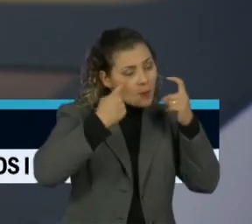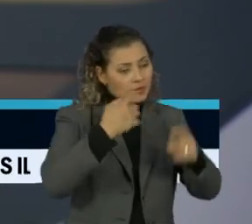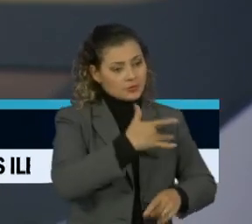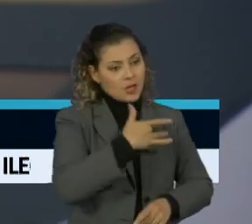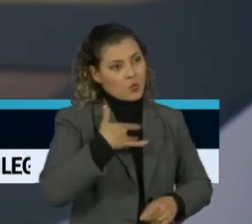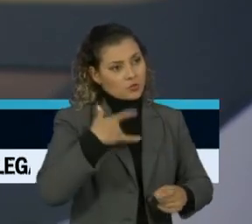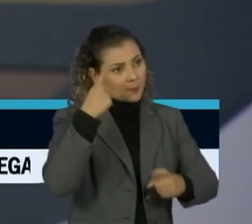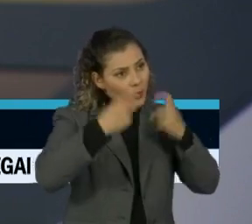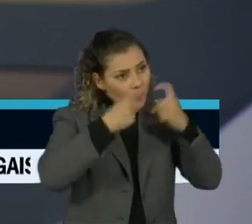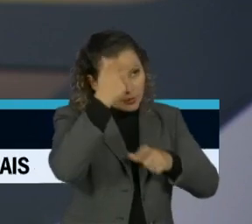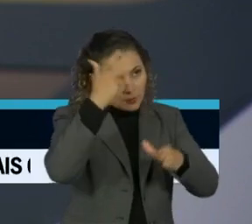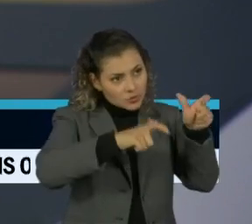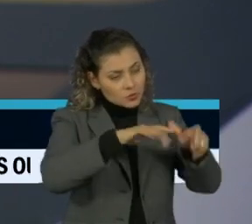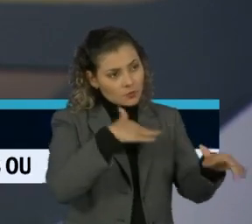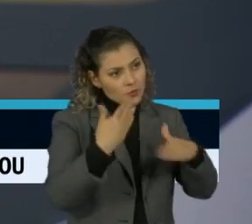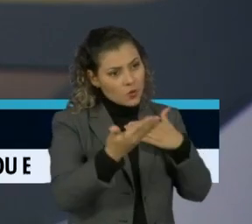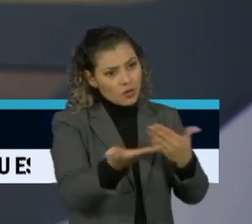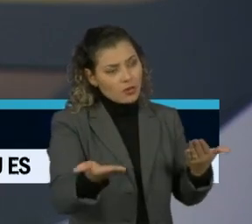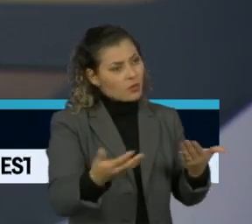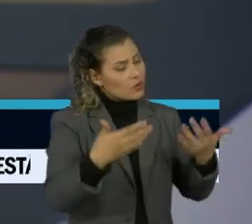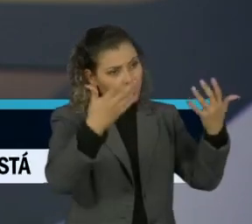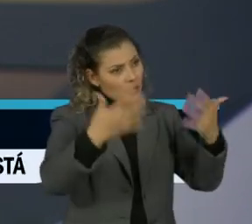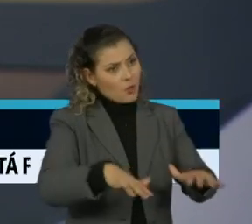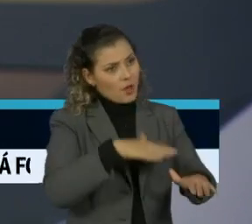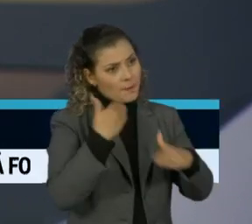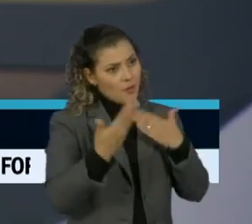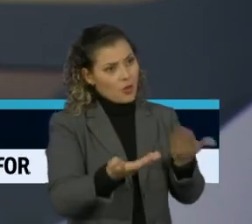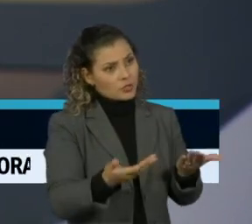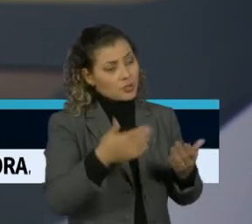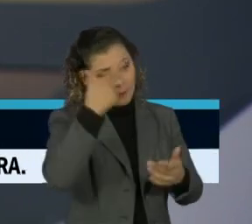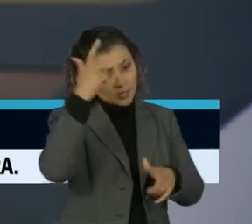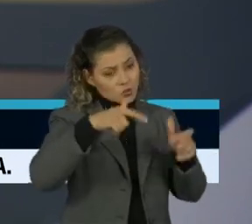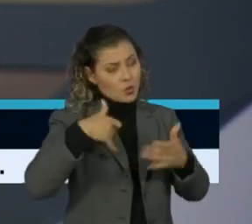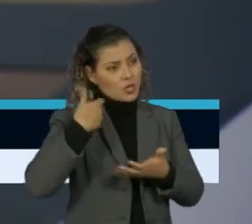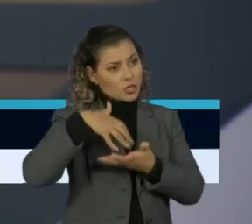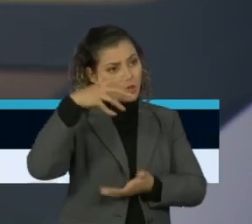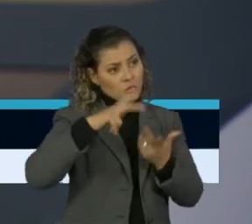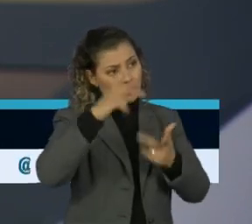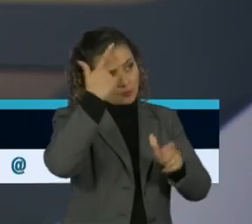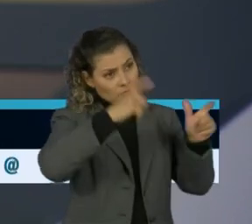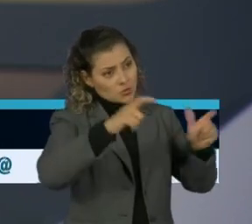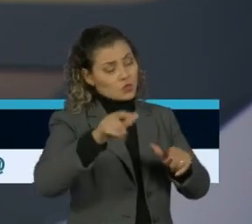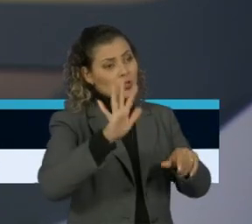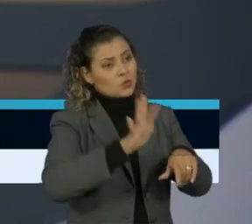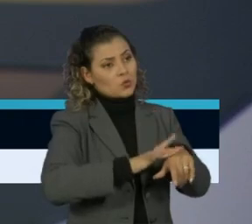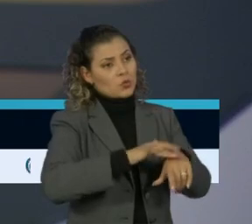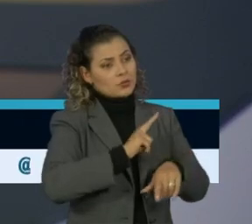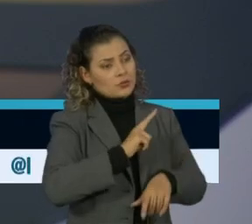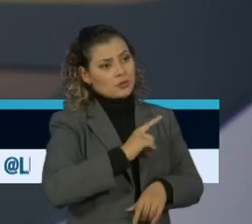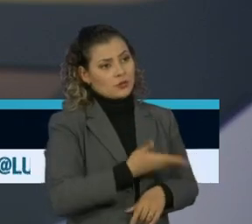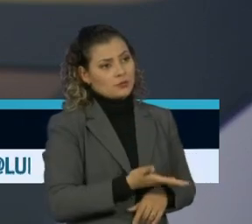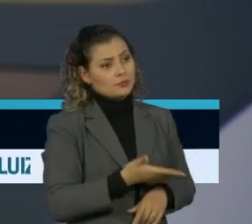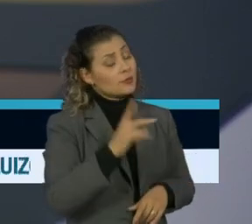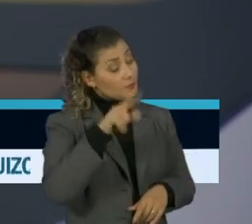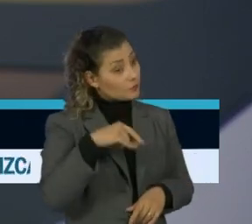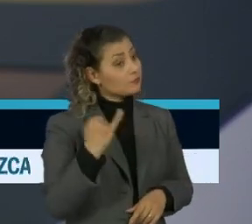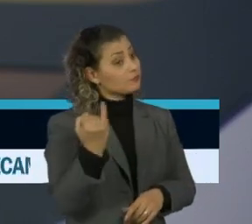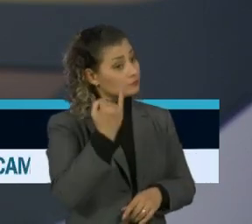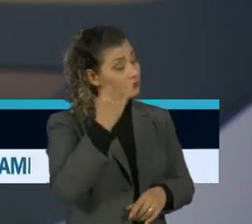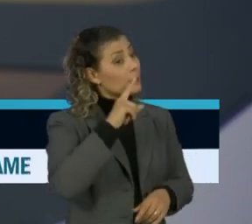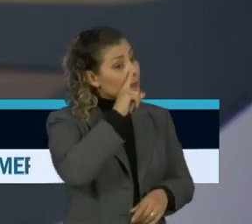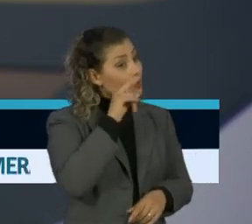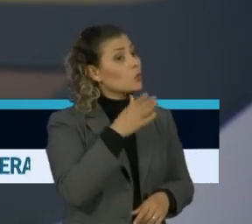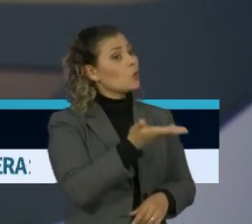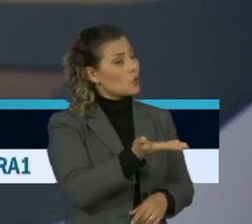pessoas que já irão morrer ou pessoas idosas ou pessoas as doenças isso é muito perigoso